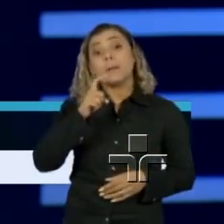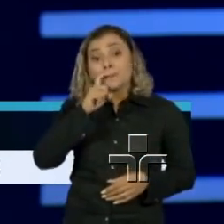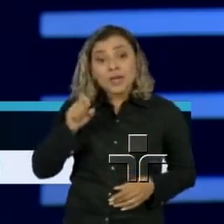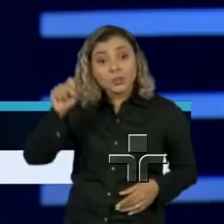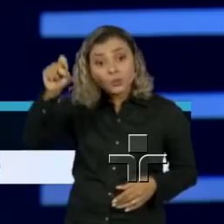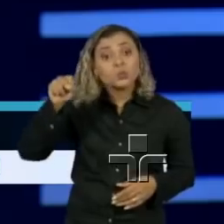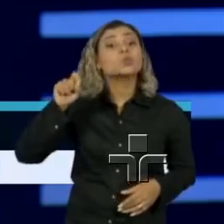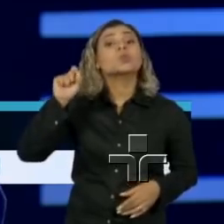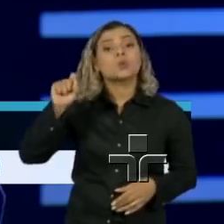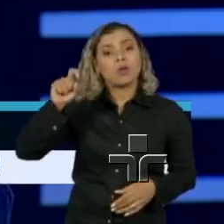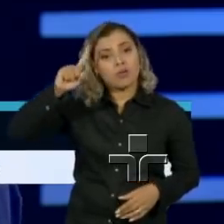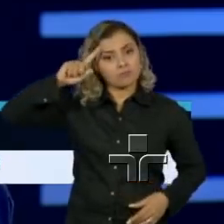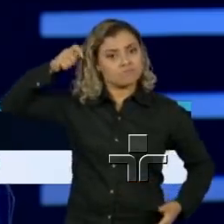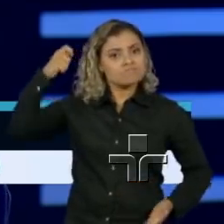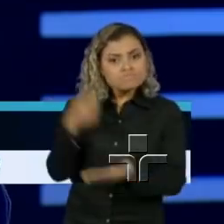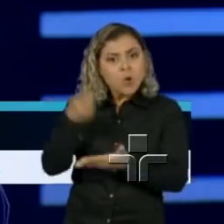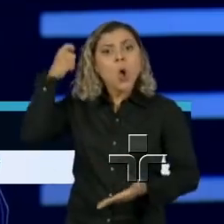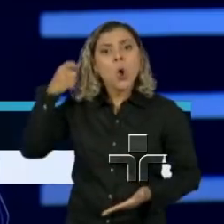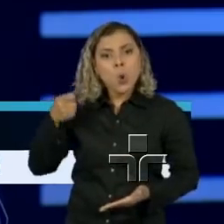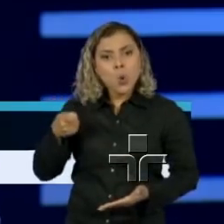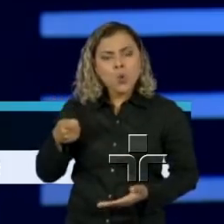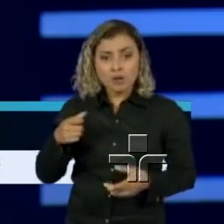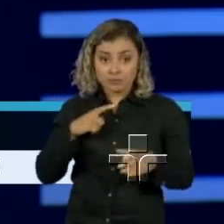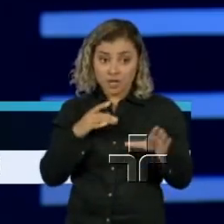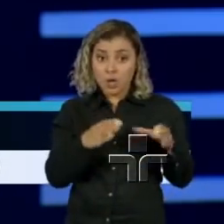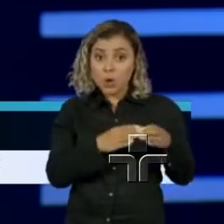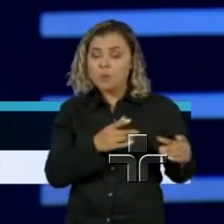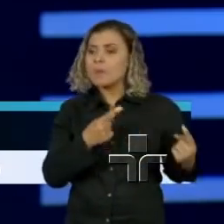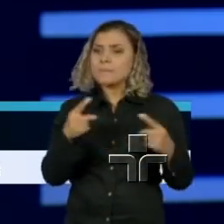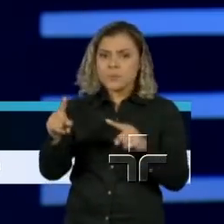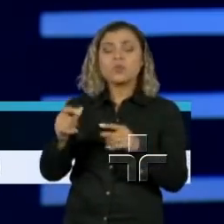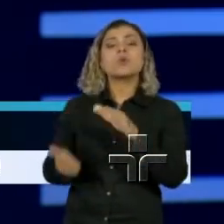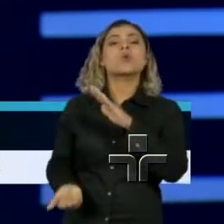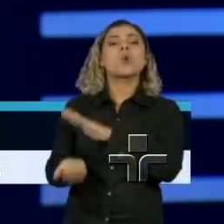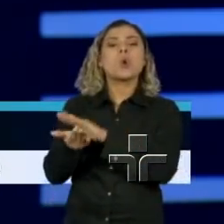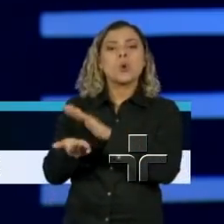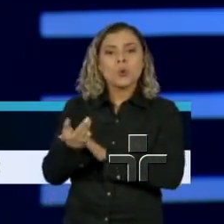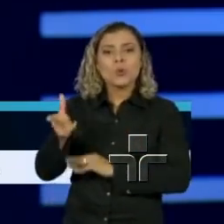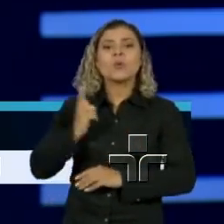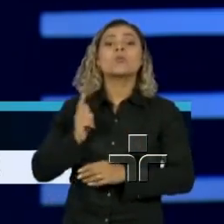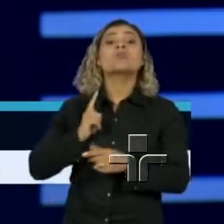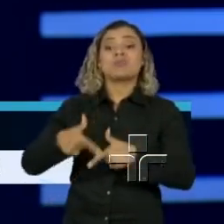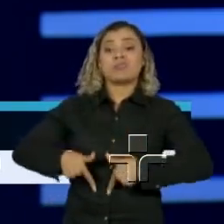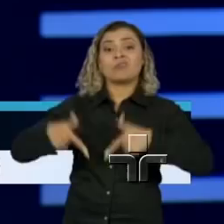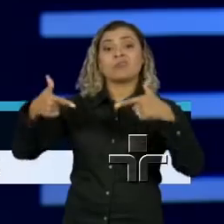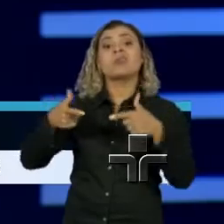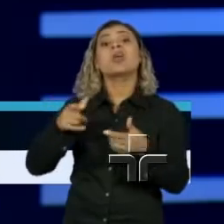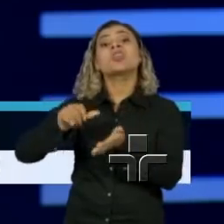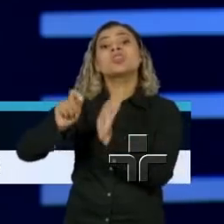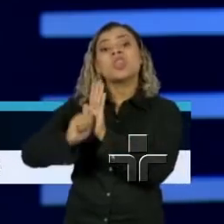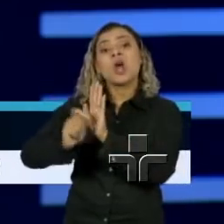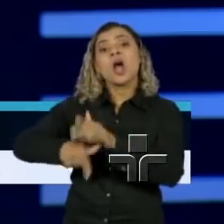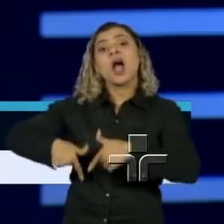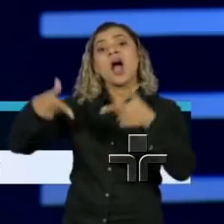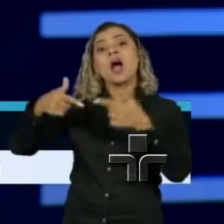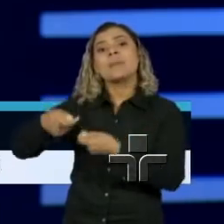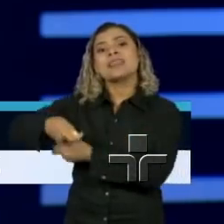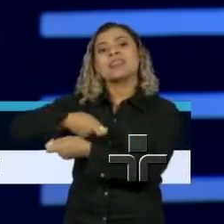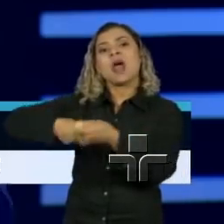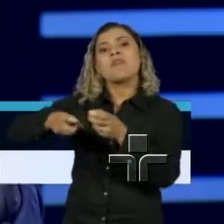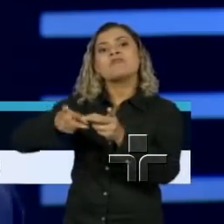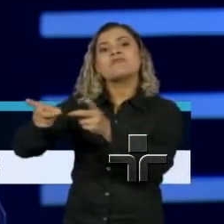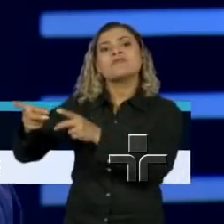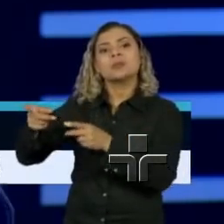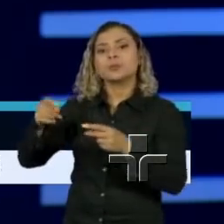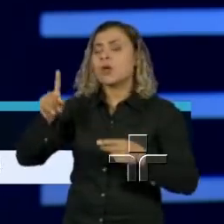ditador, tem todo um grupo que tomou poder, corrupto, envolvido com tráfico de armas, tráfico de drogas, contrabando, é o que é